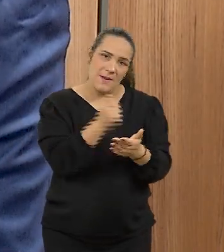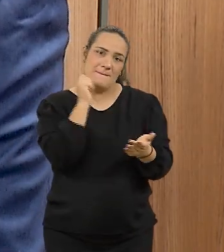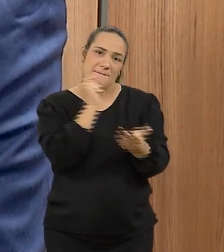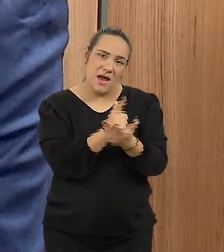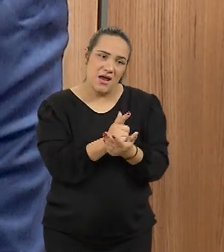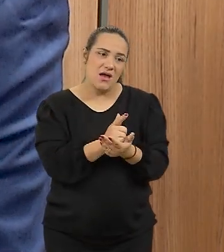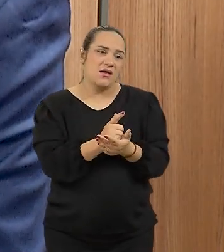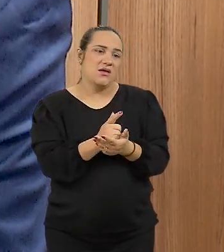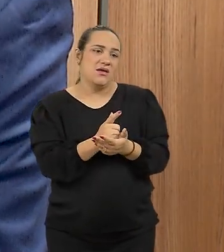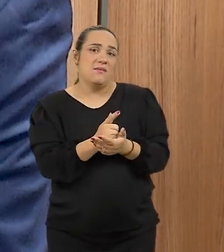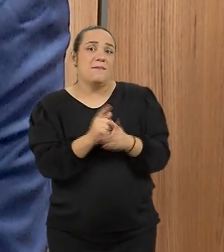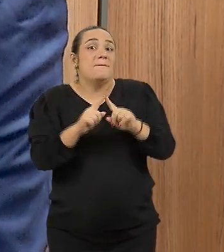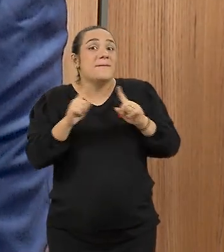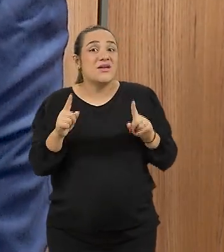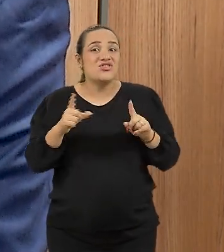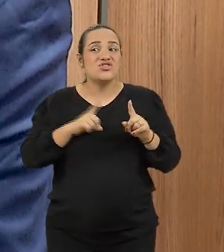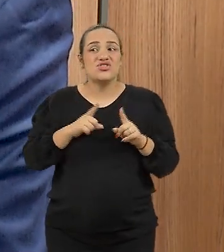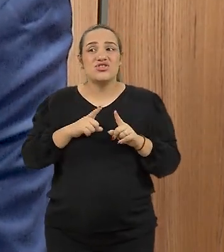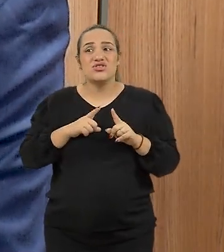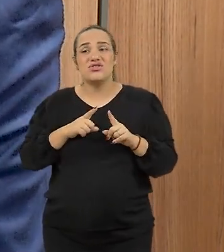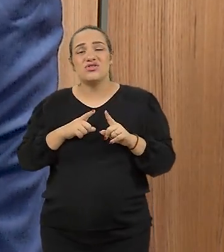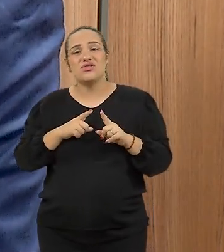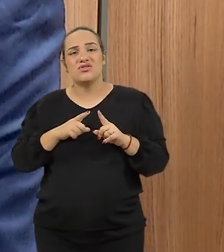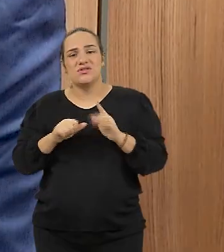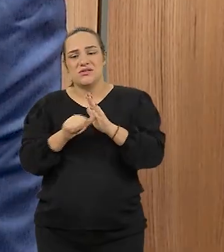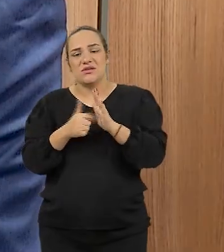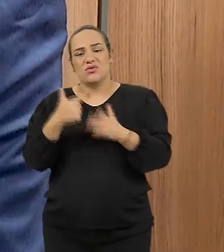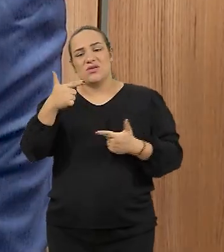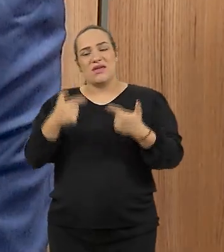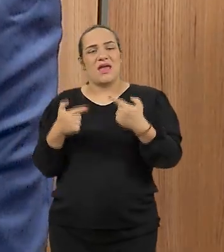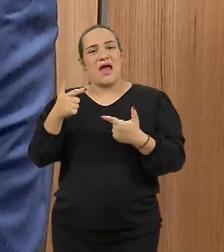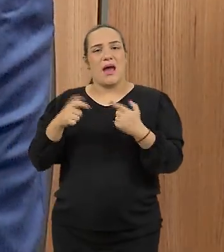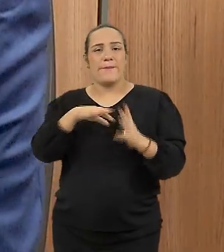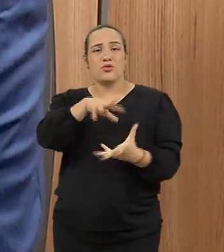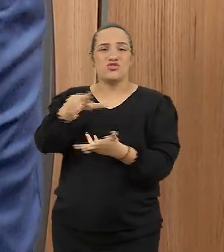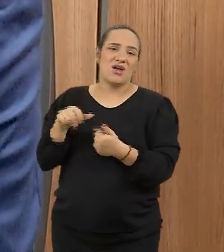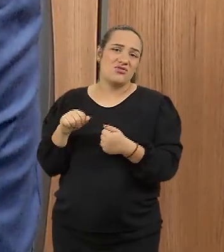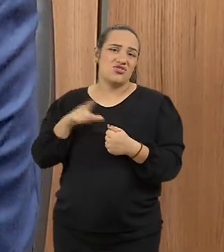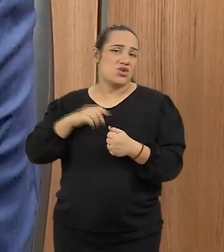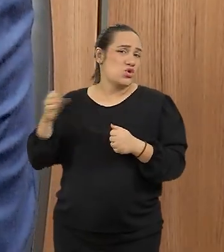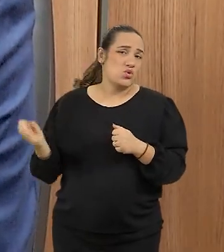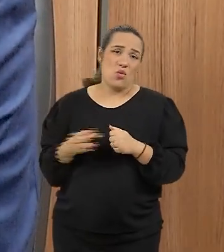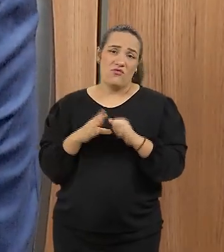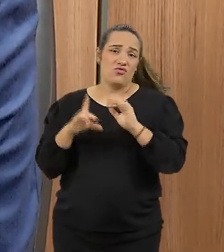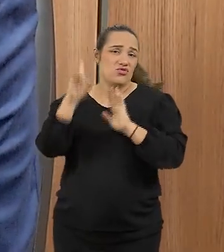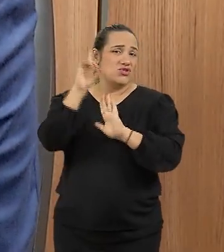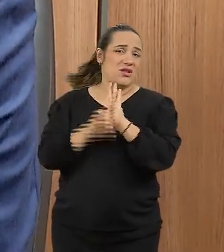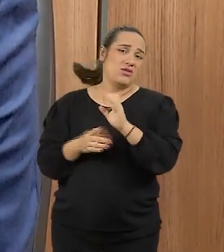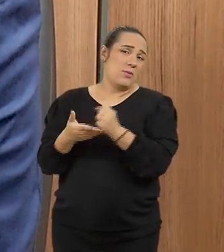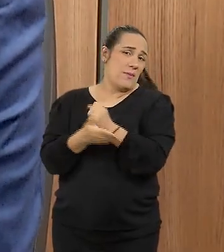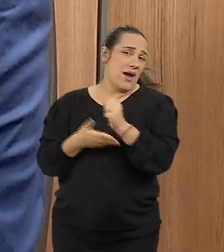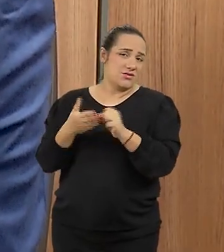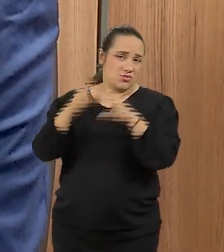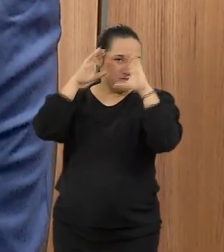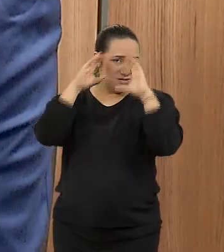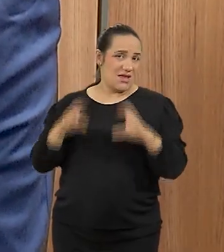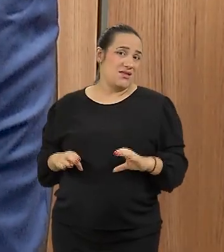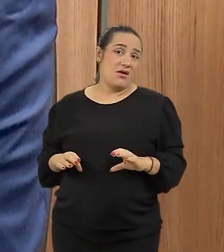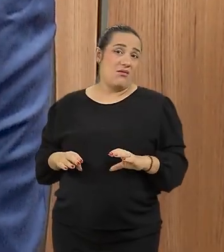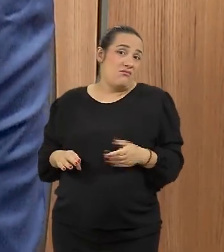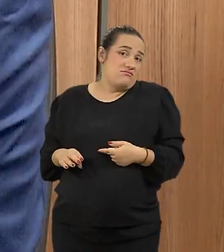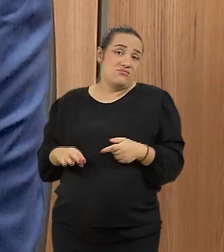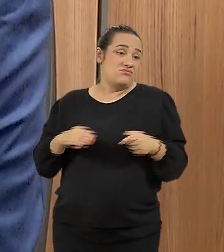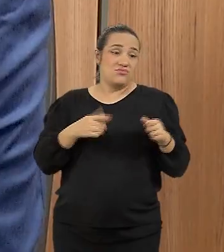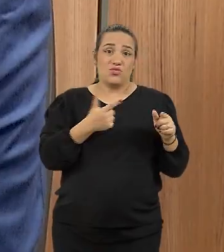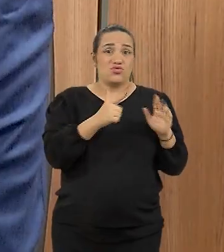a proteção dos novos direitos que foram discutidos, principalmente a partir da Segunda Guerra, dos direitos fundamentais do cidadão,